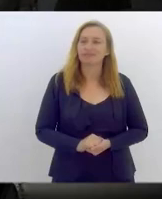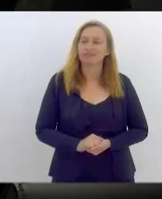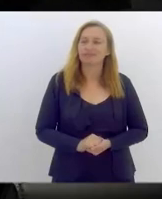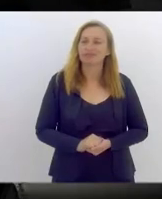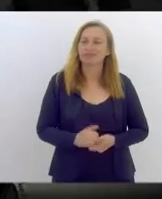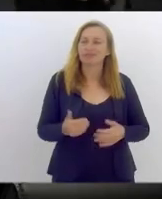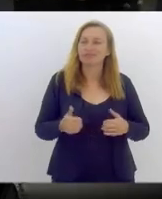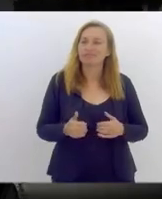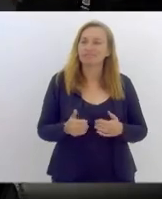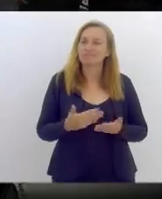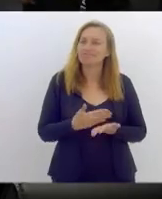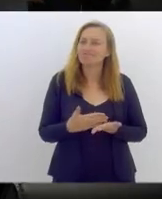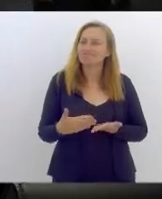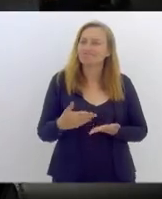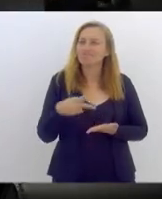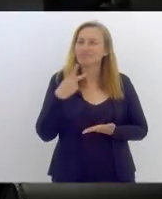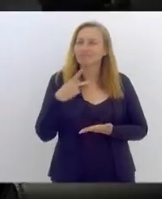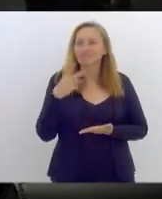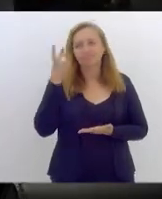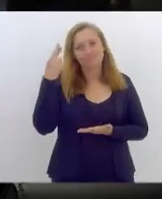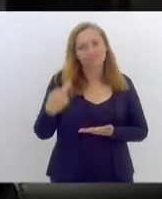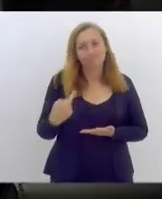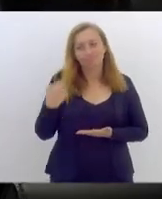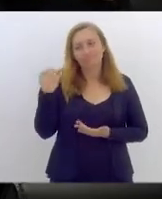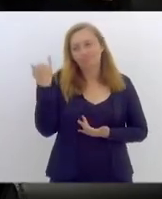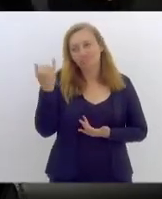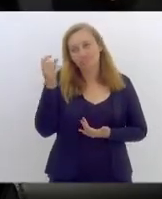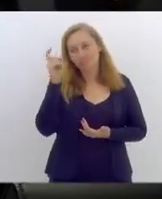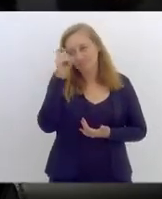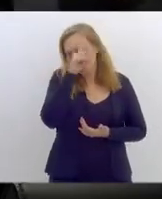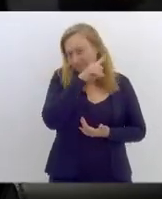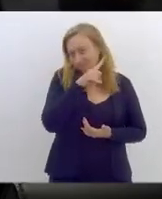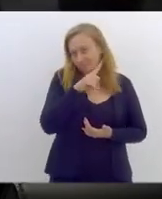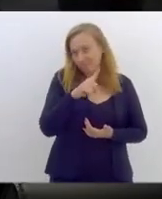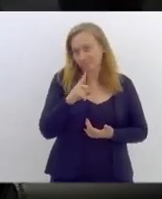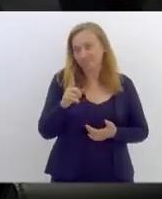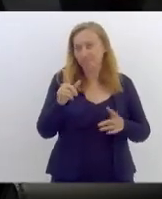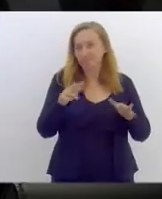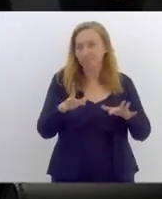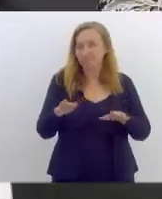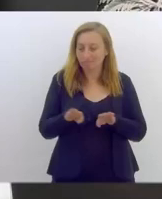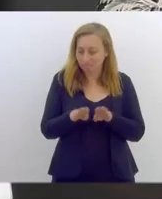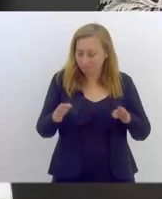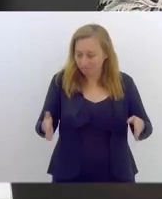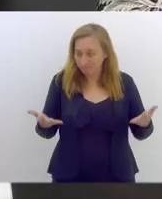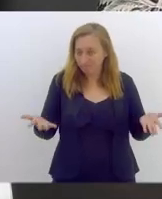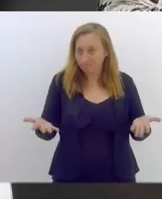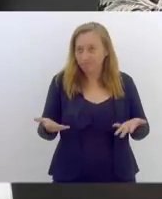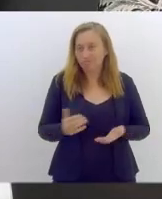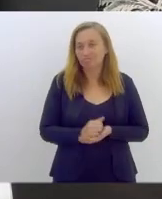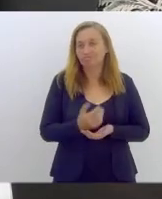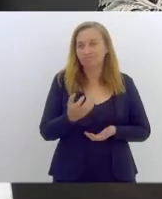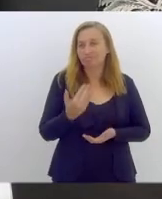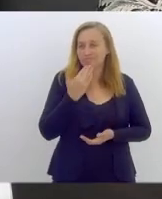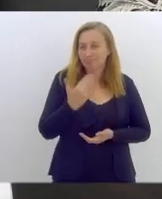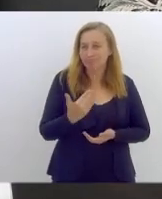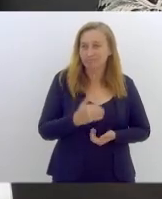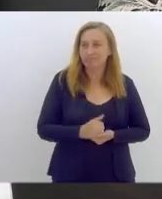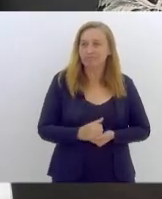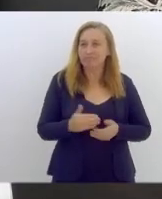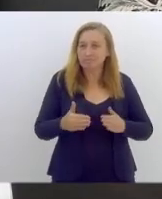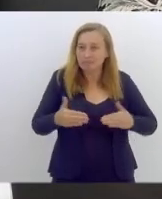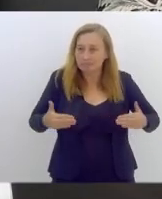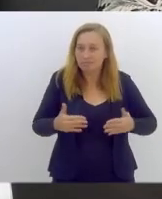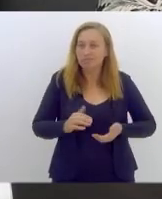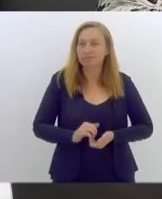Iniciar essa fala, Renata, é sempre muito difícil, especialmente com essa composição de mesa, onde, antes de mais nada, eu gostaria de pedir